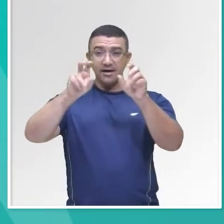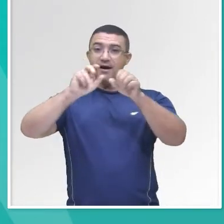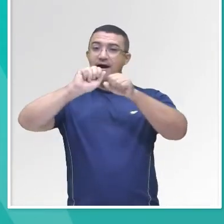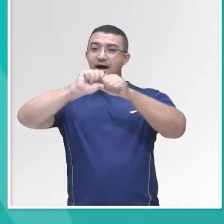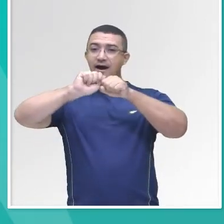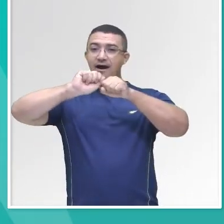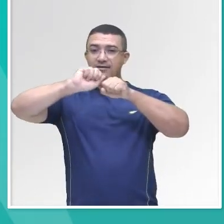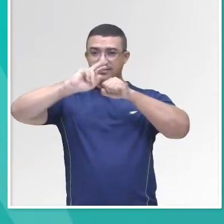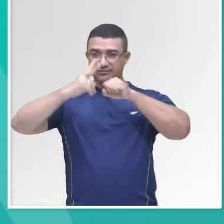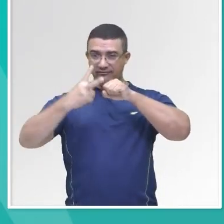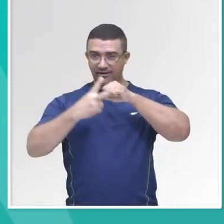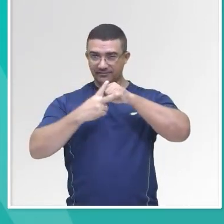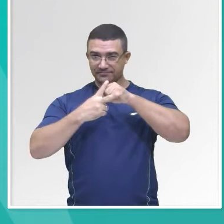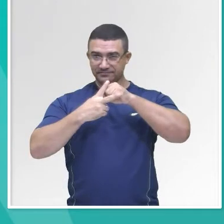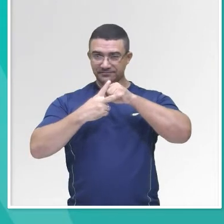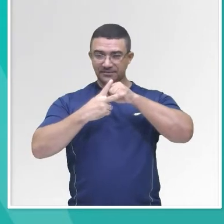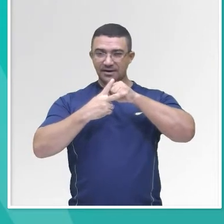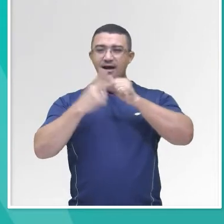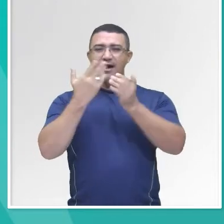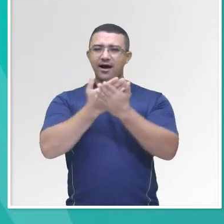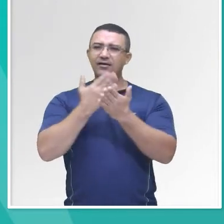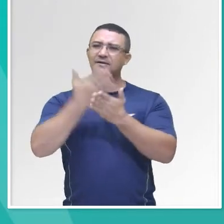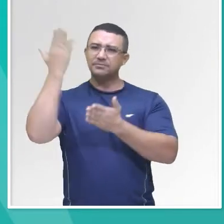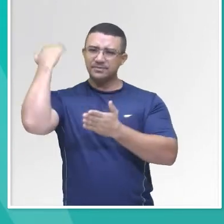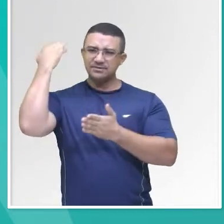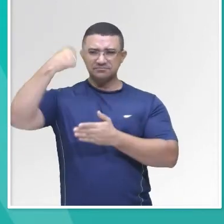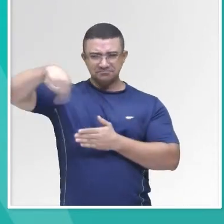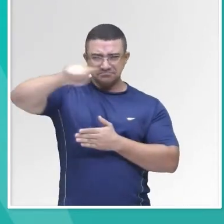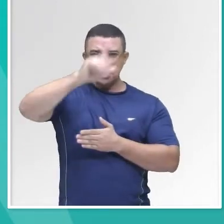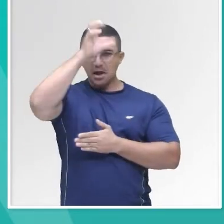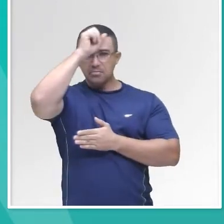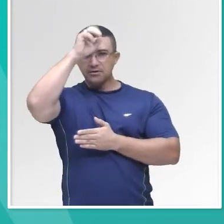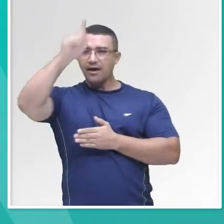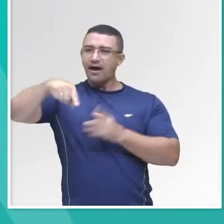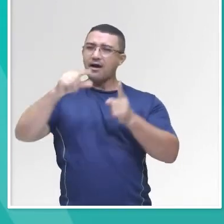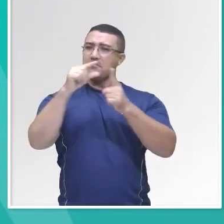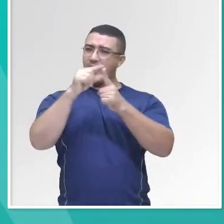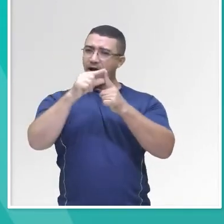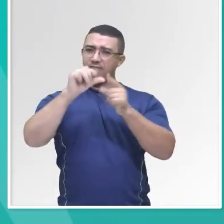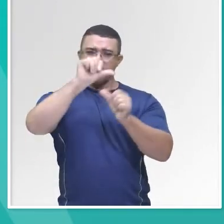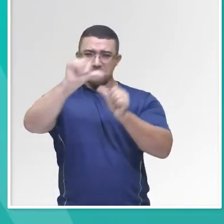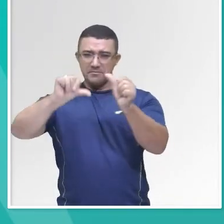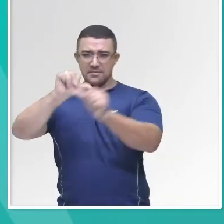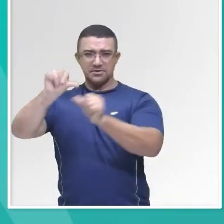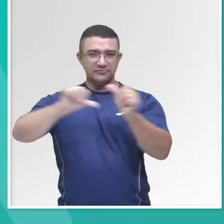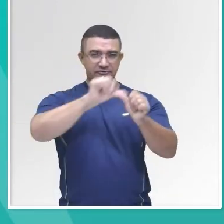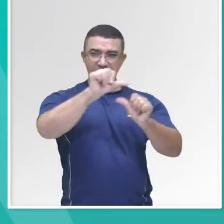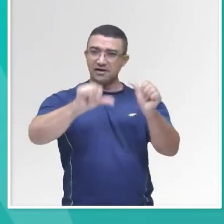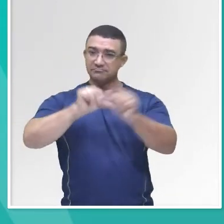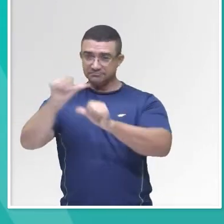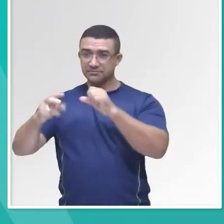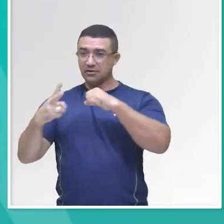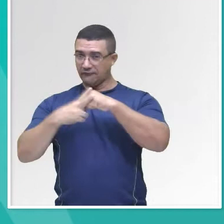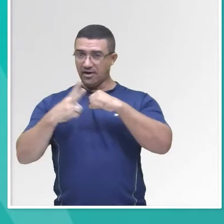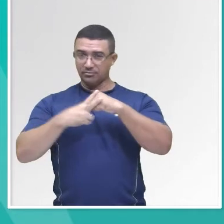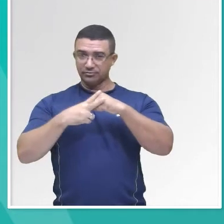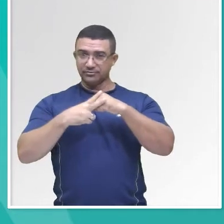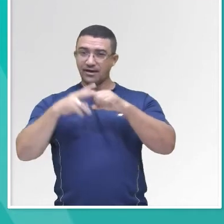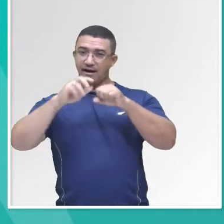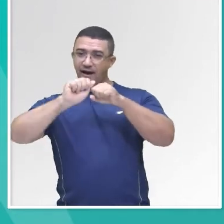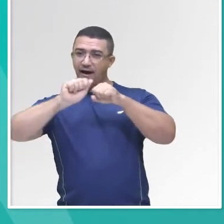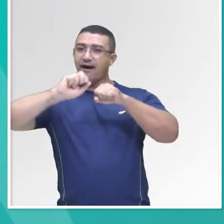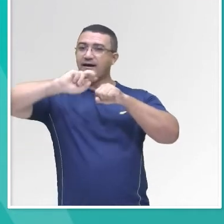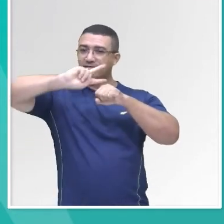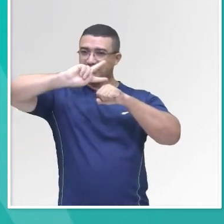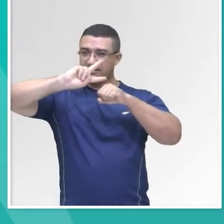gente, vocês aprenderam na aula anterior que os advérbios são palavras que modificam um verbo, modificam